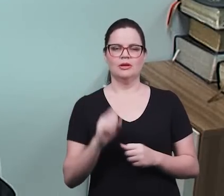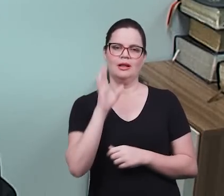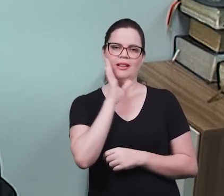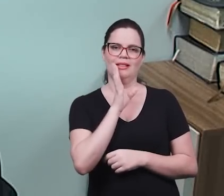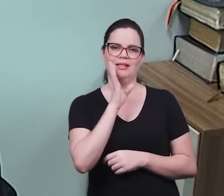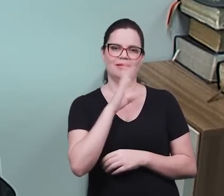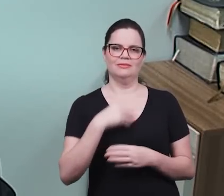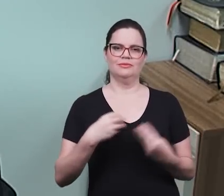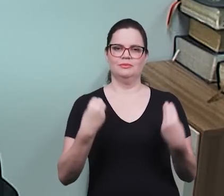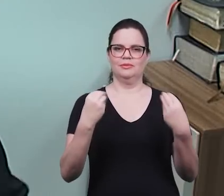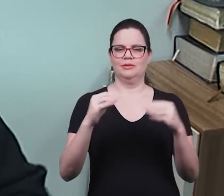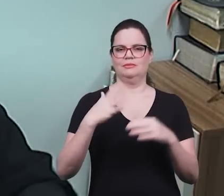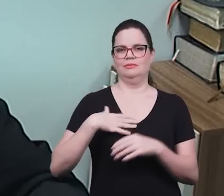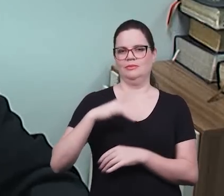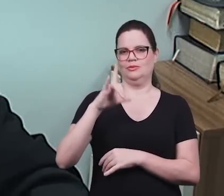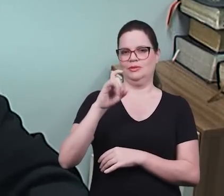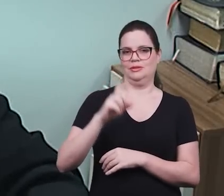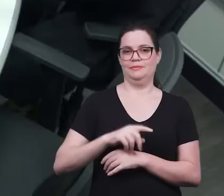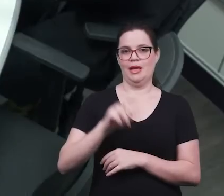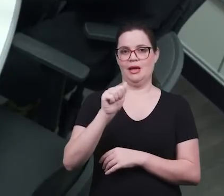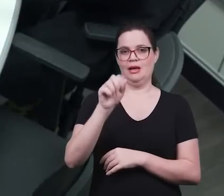nosso Insta, que é